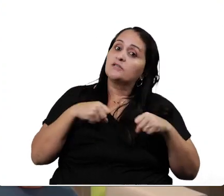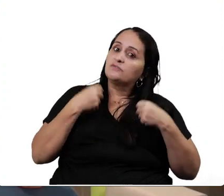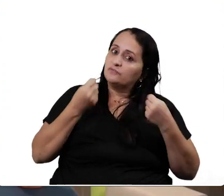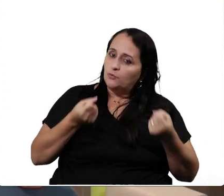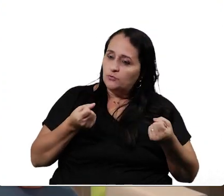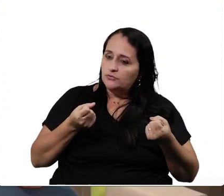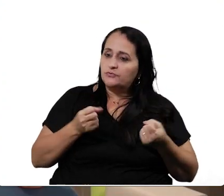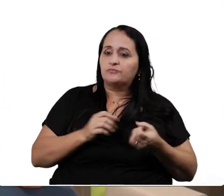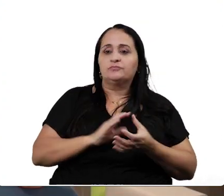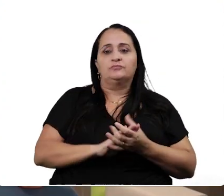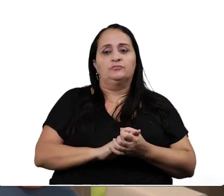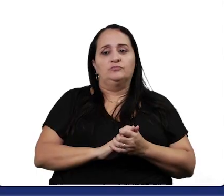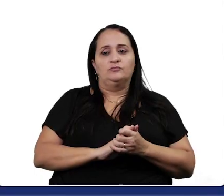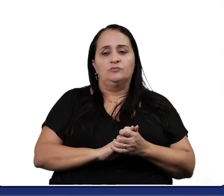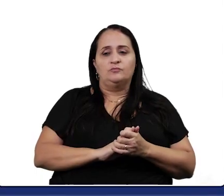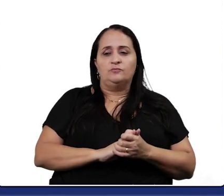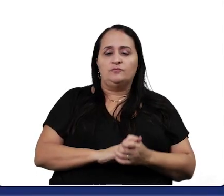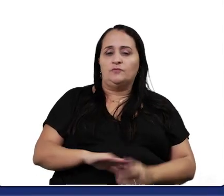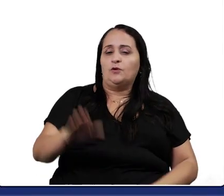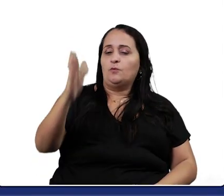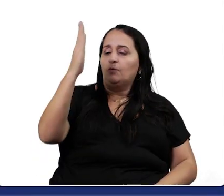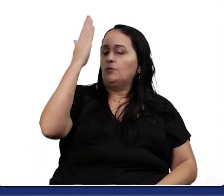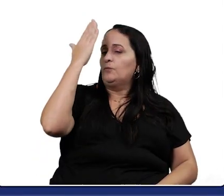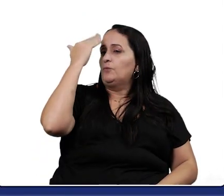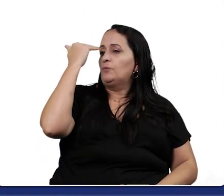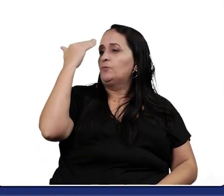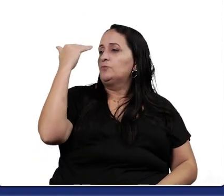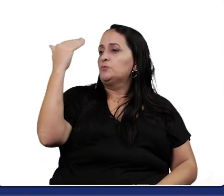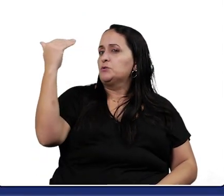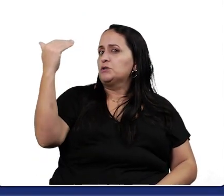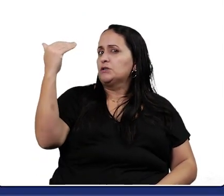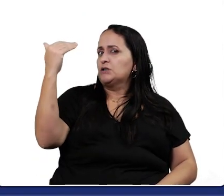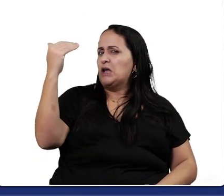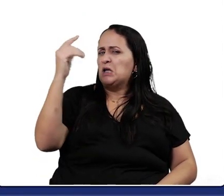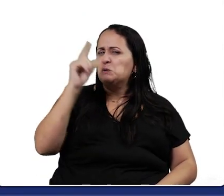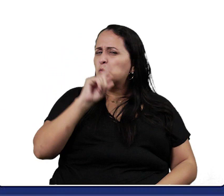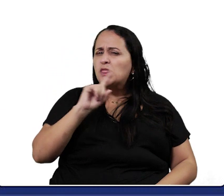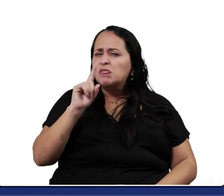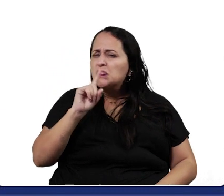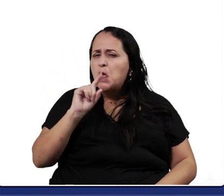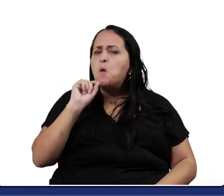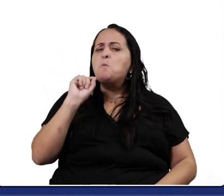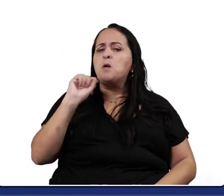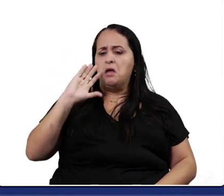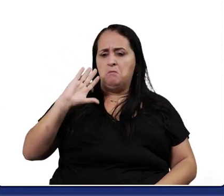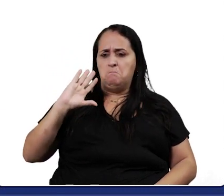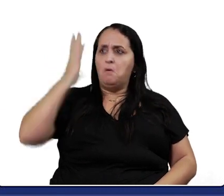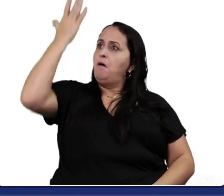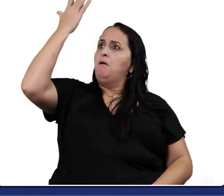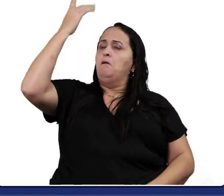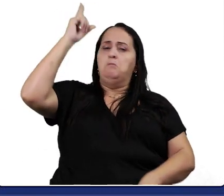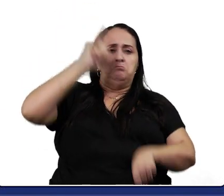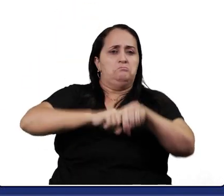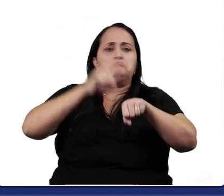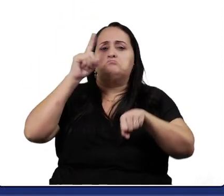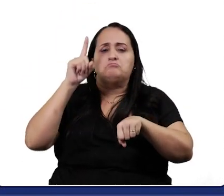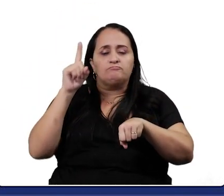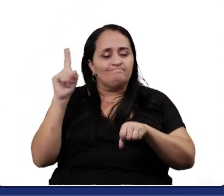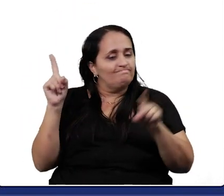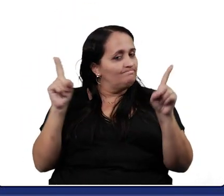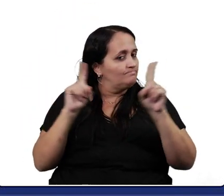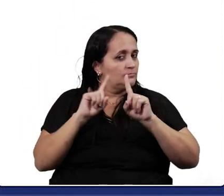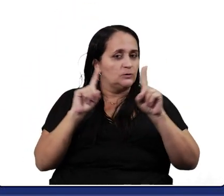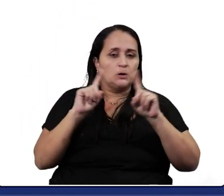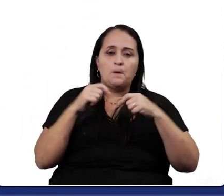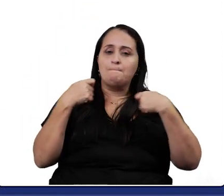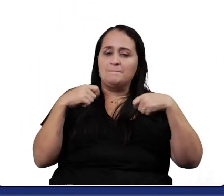aqui, vamos ver. O sucesso não acontece por acaso. Ele é fruto